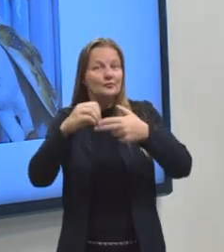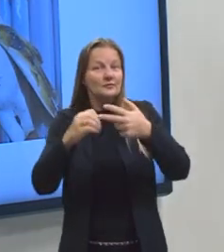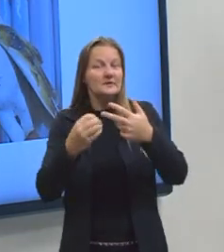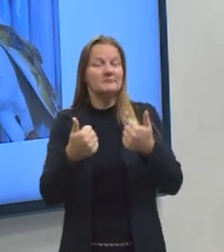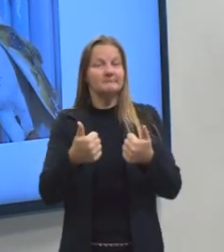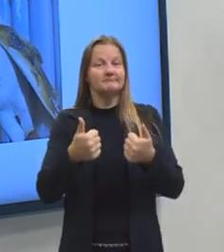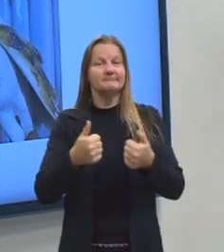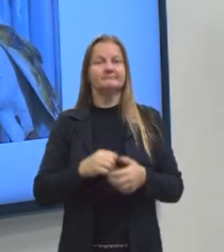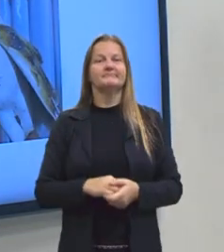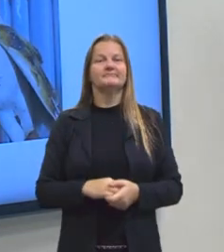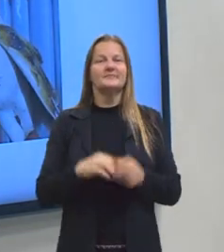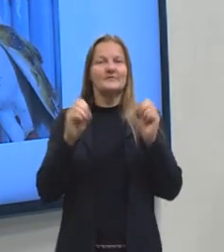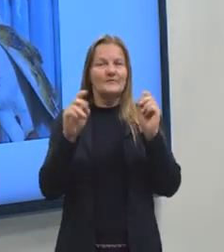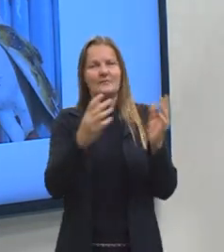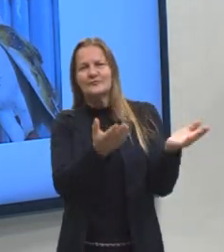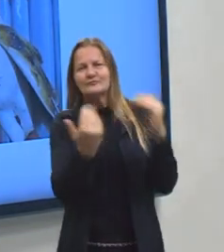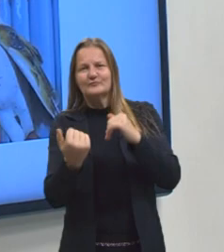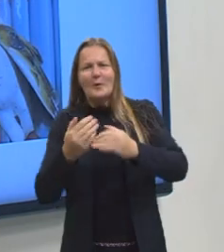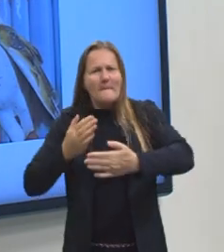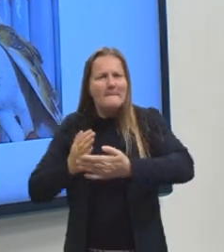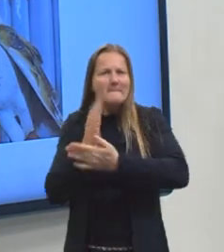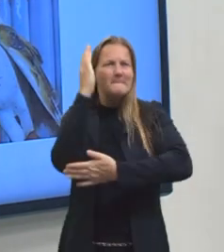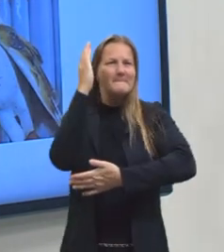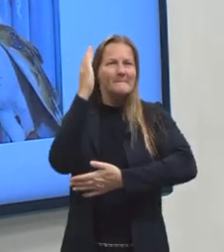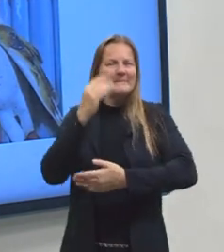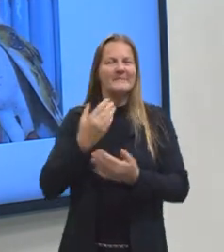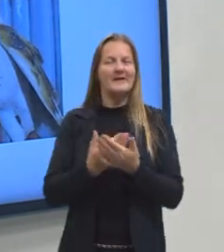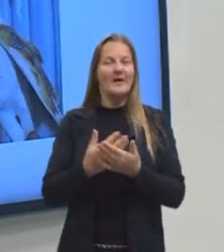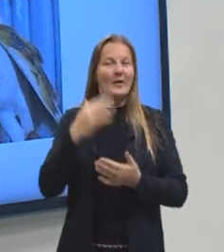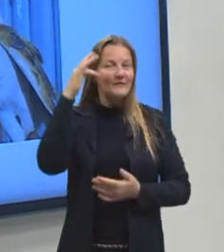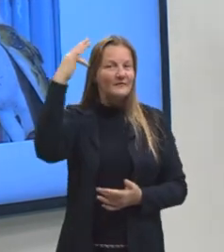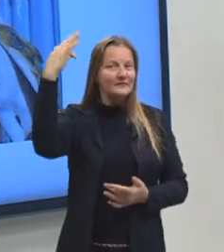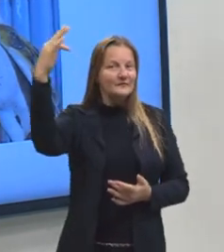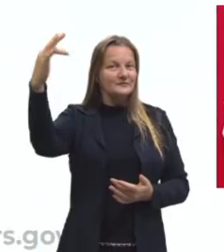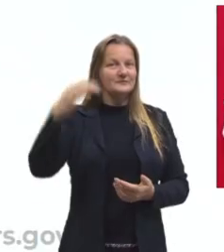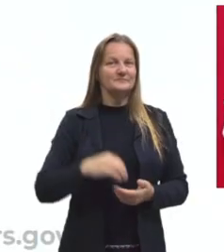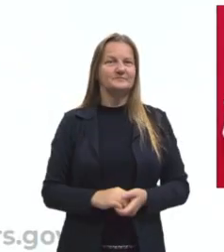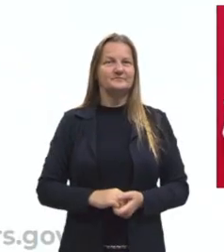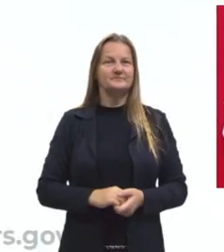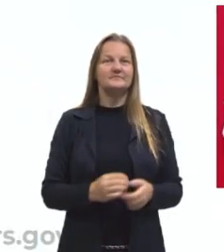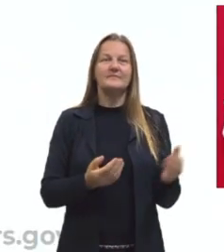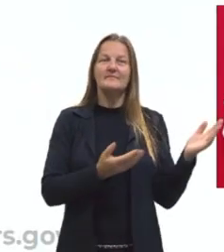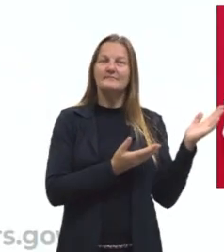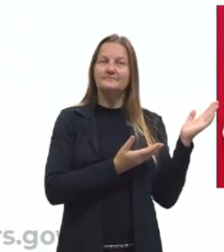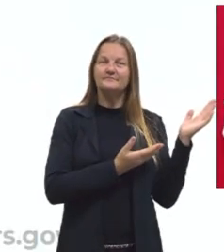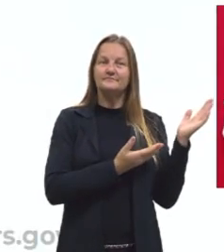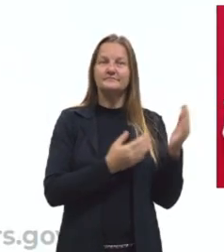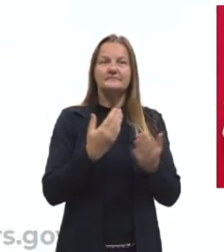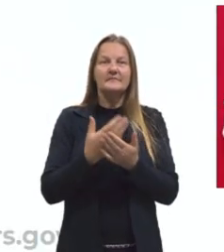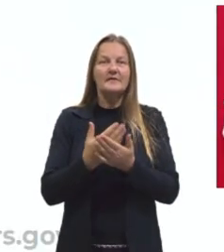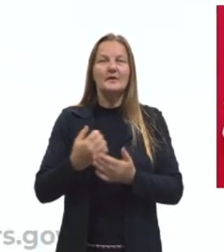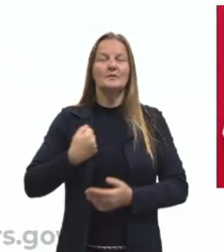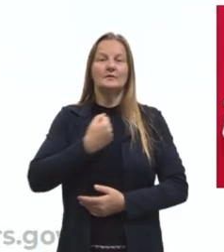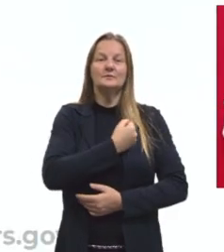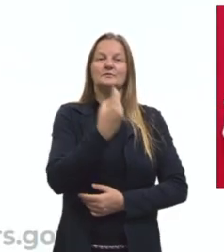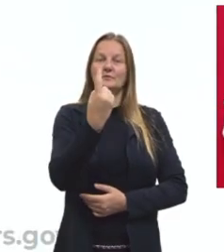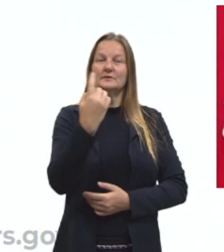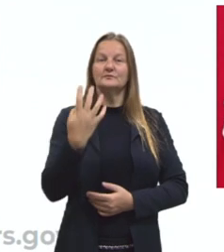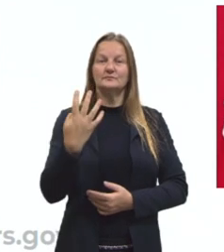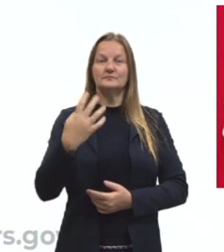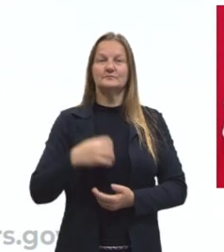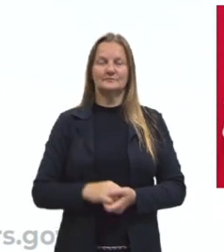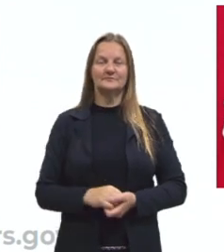proporcional Ok então vamos lá partiu passar com mais uma aula de filosofia Olha só estamos na aula de número quatorze